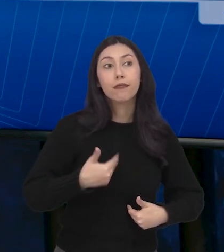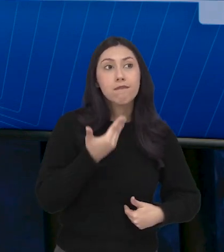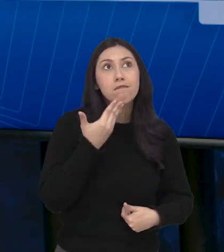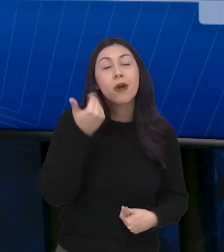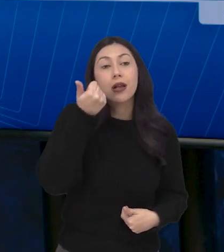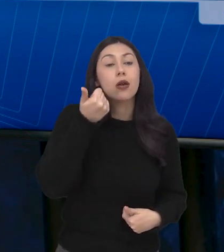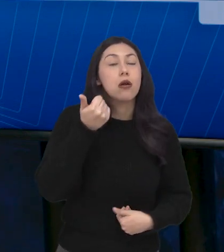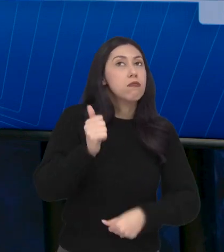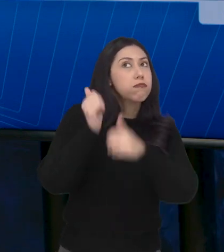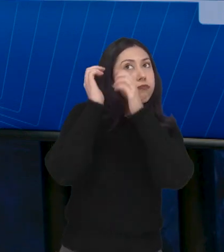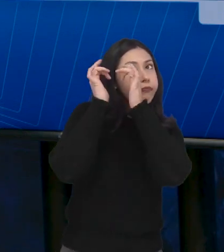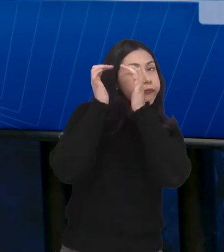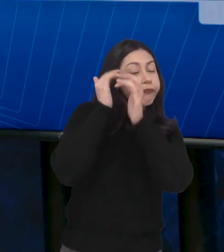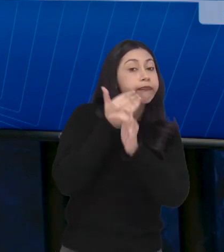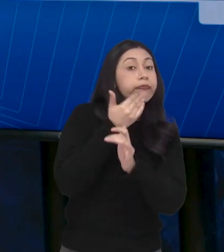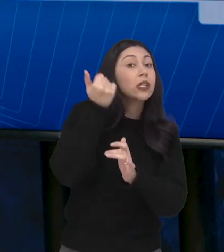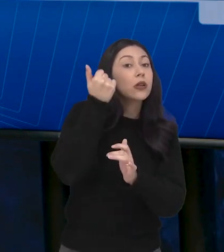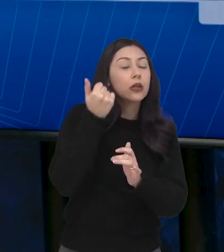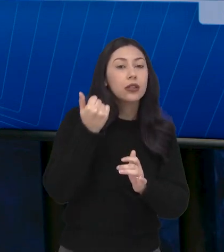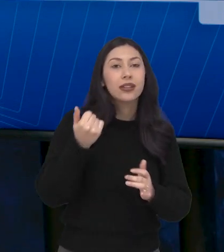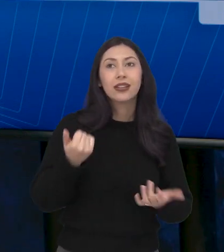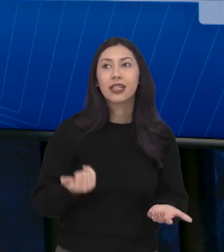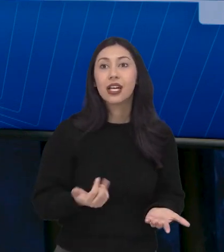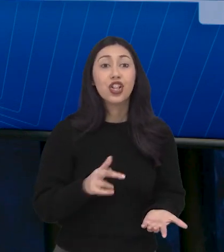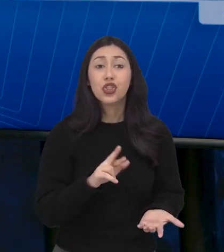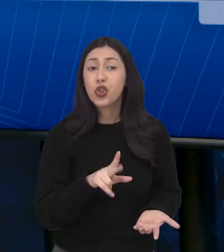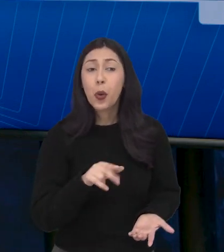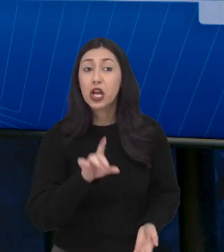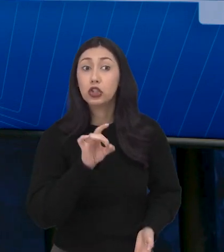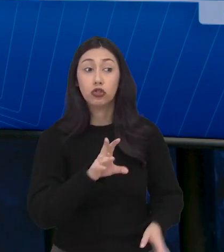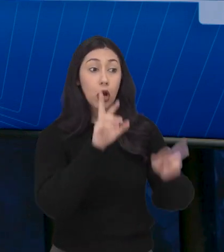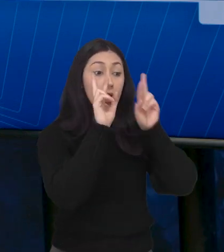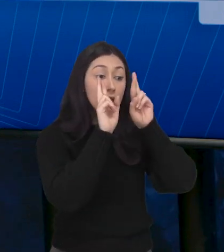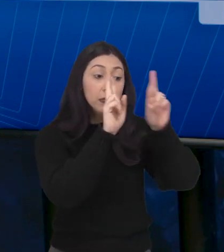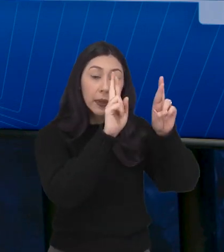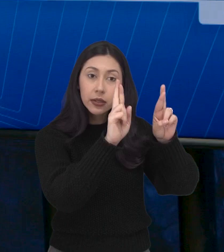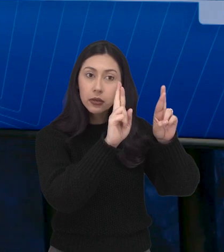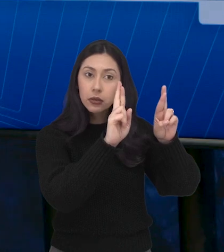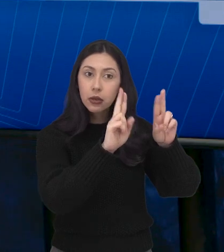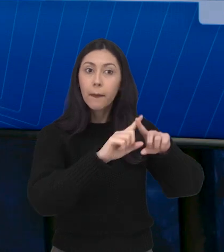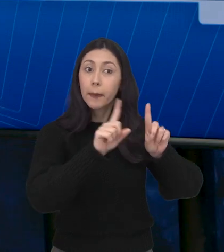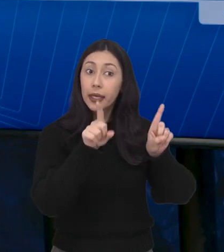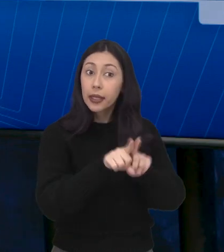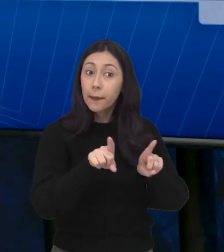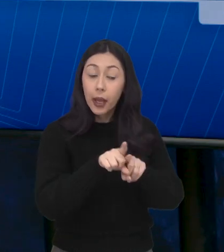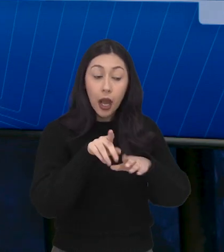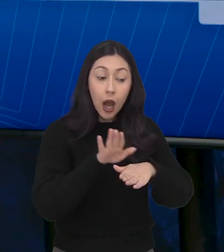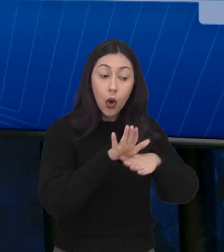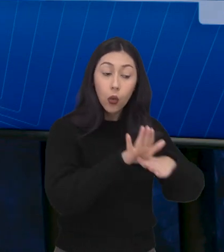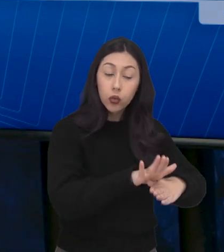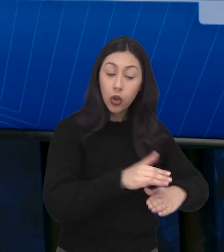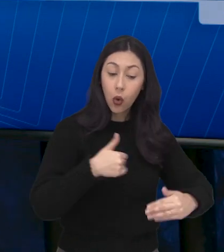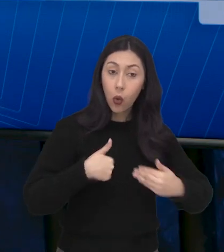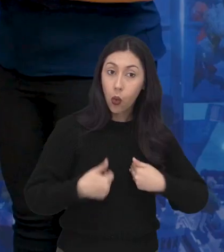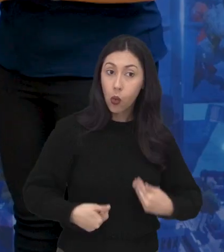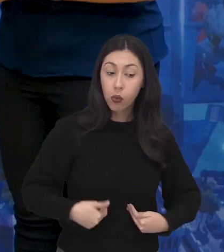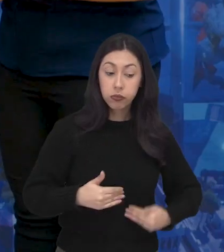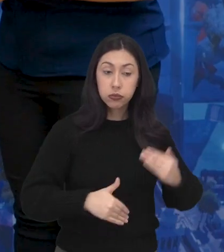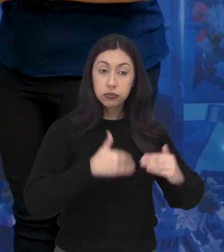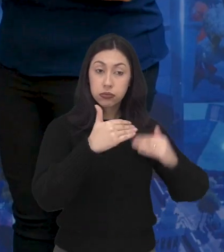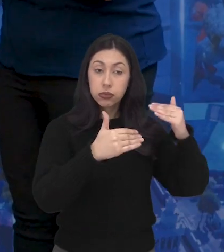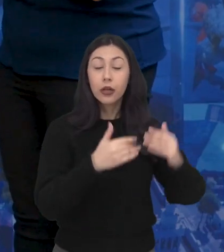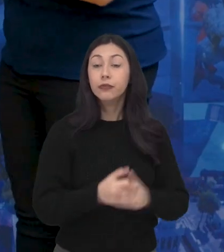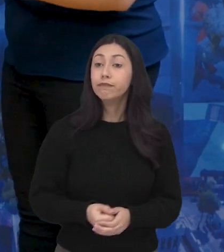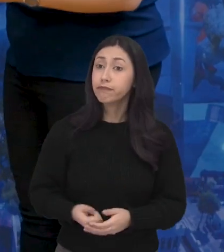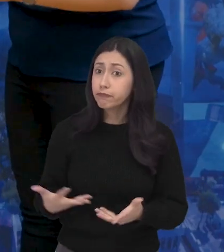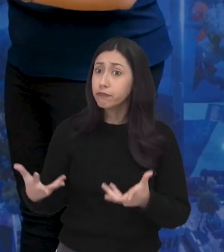melhor. Então, é mais do que só algo que é um respeito, é algo que impacta na biologia do ser humano. Maravilha,